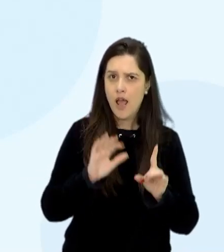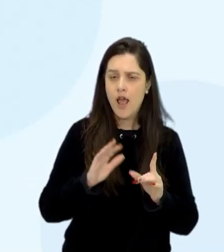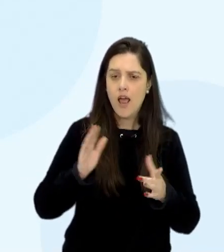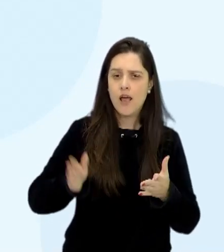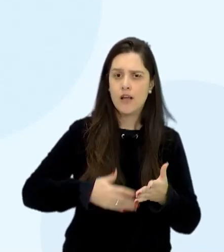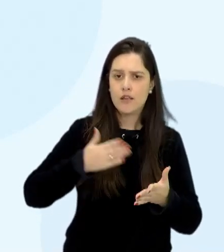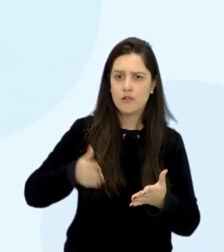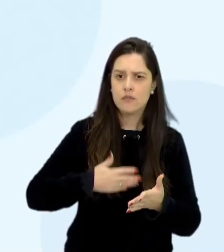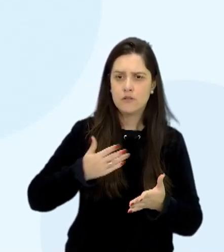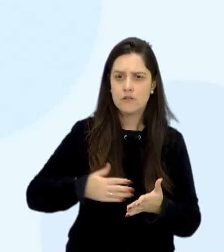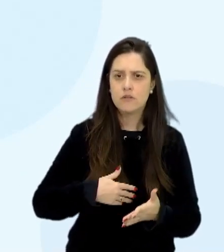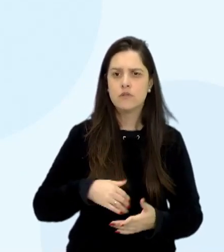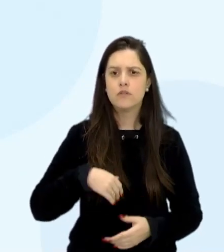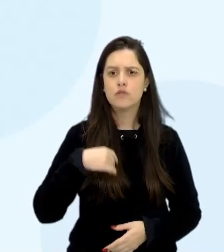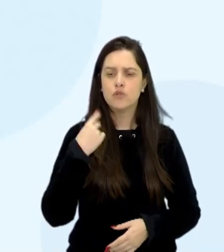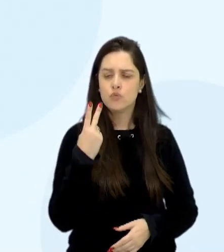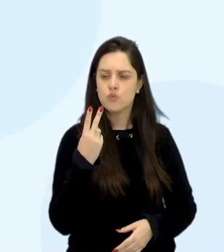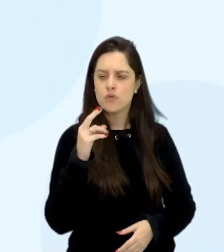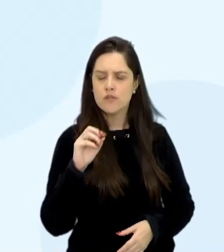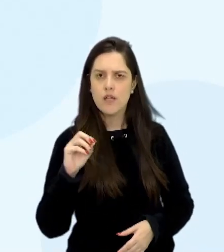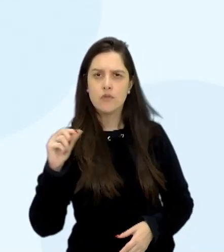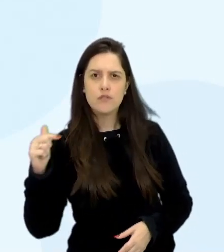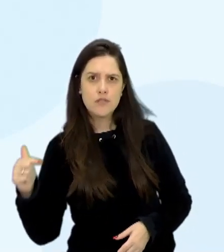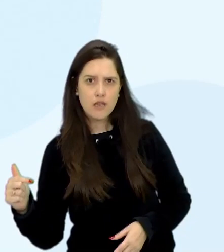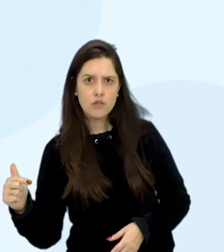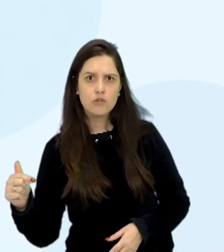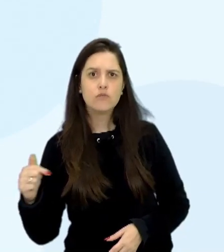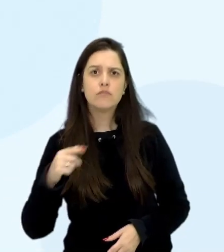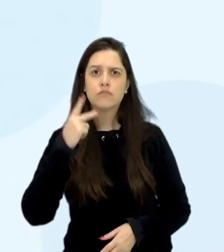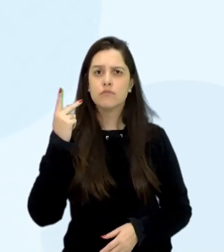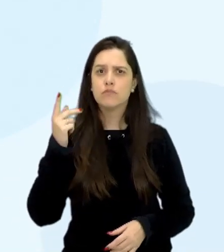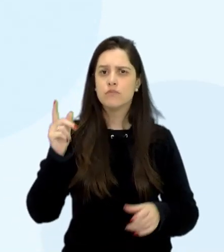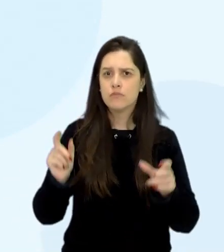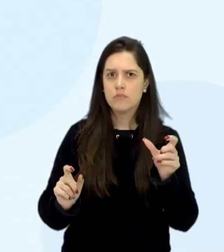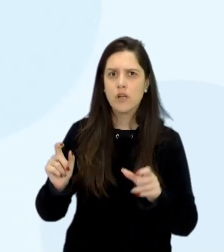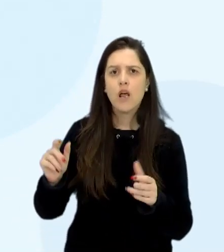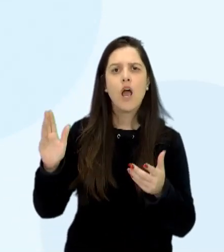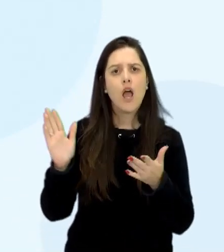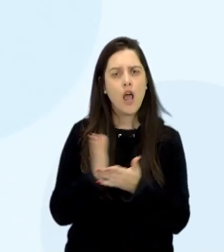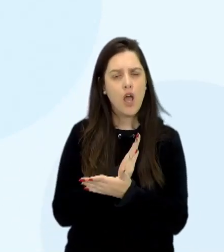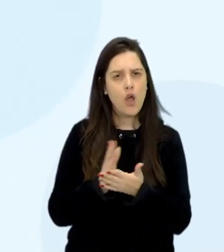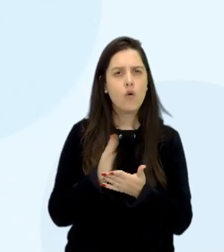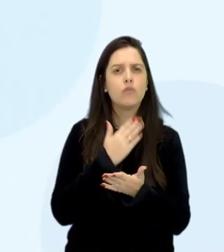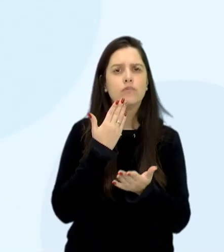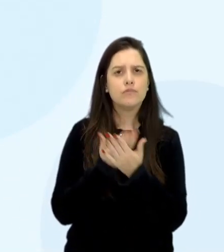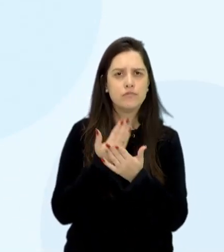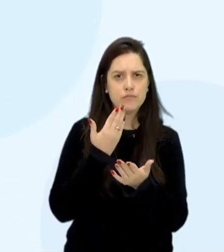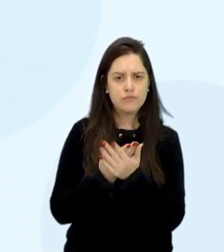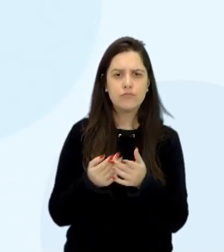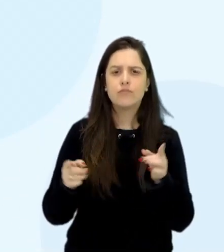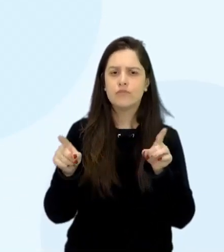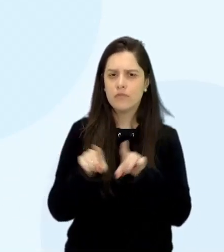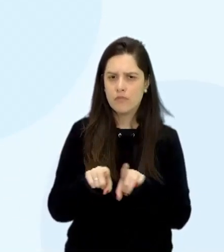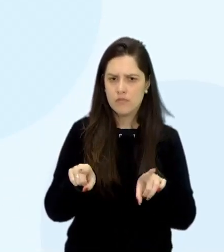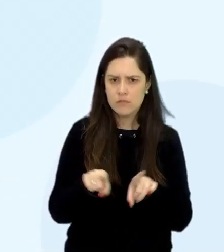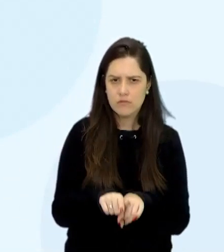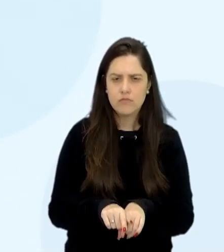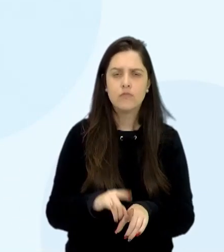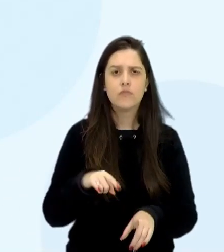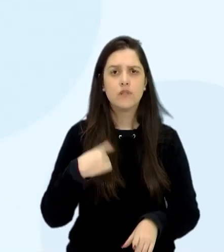página 207, tá? O material do professor, mas do estudante também. Depois eu confiro com vocês a página. Aí